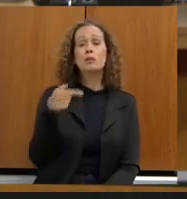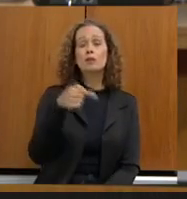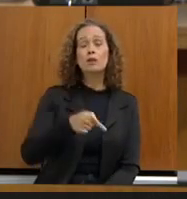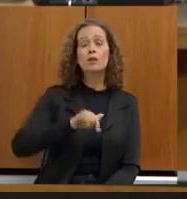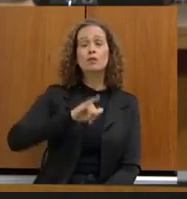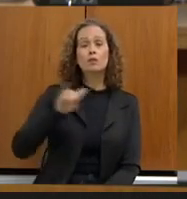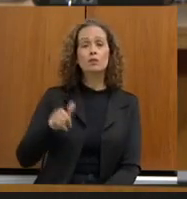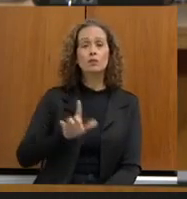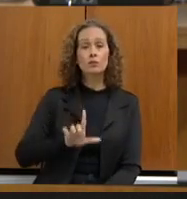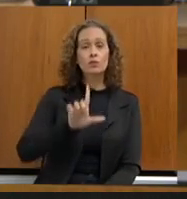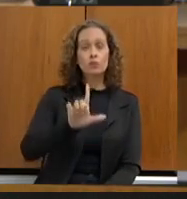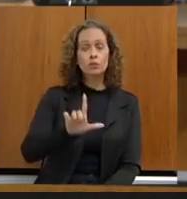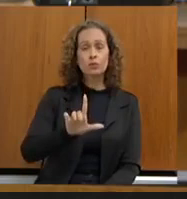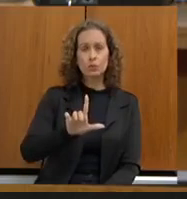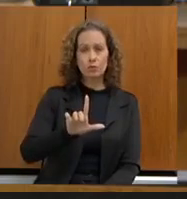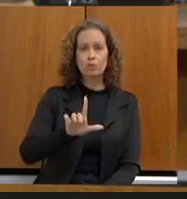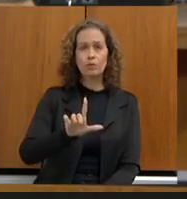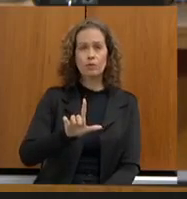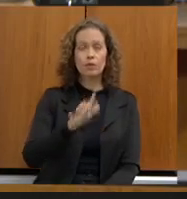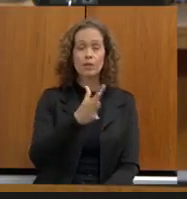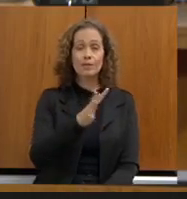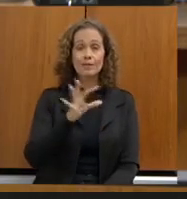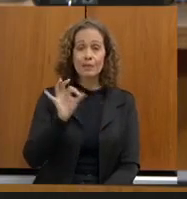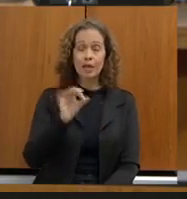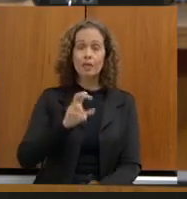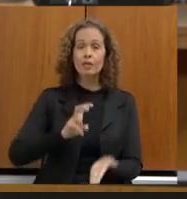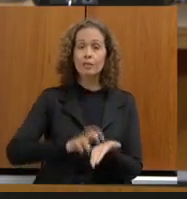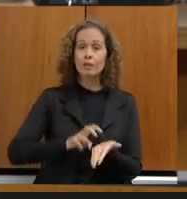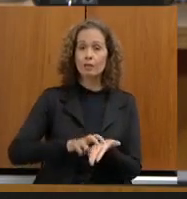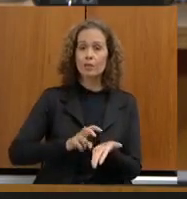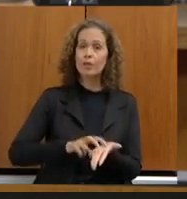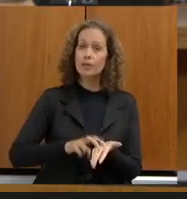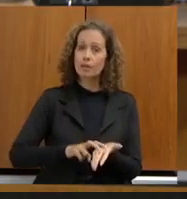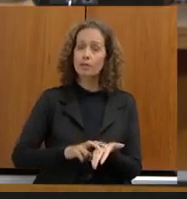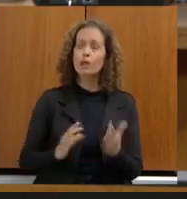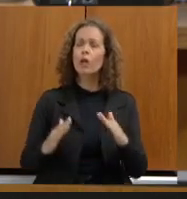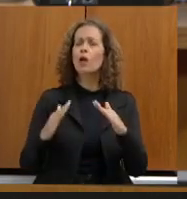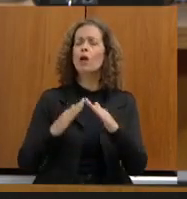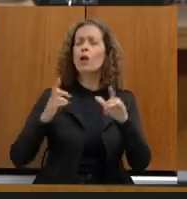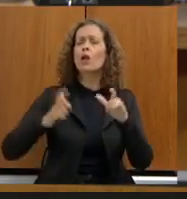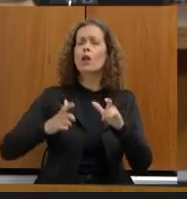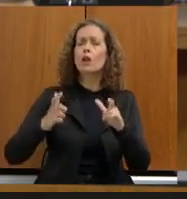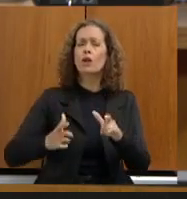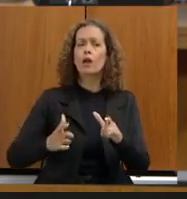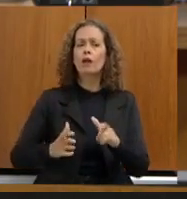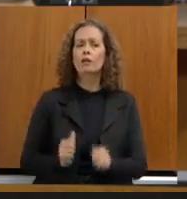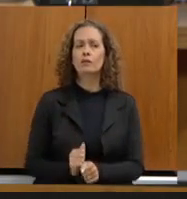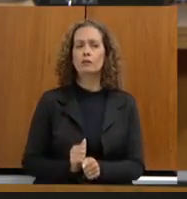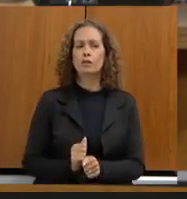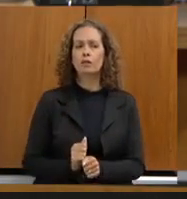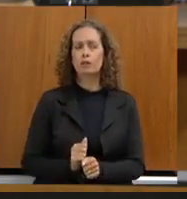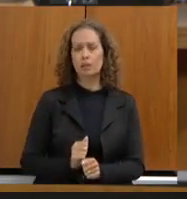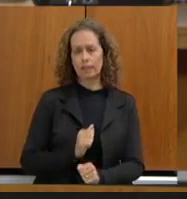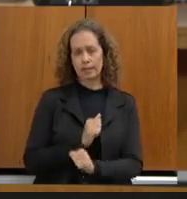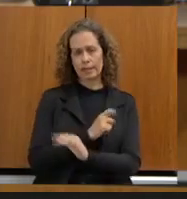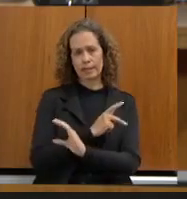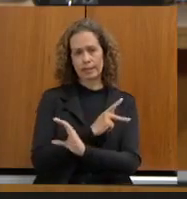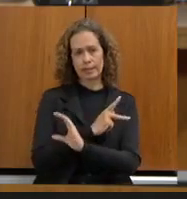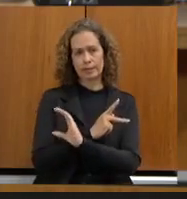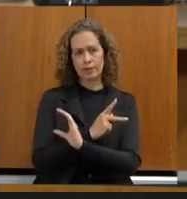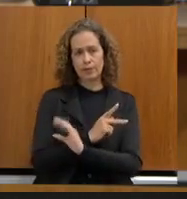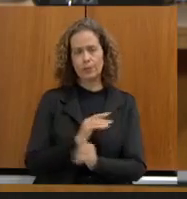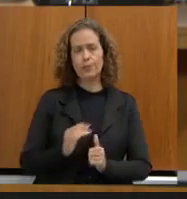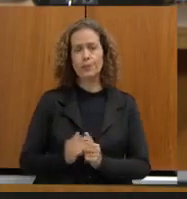julho as 10 horas na academia de Polícia Civil é que já aproveito Claro convite